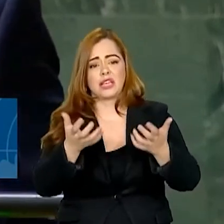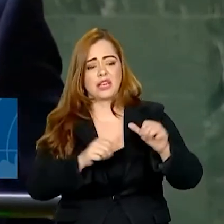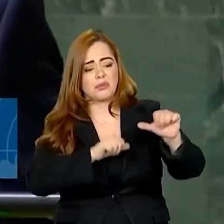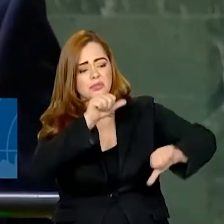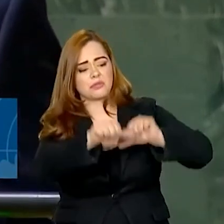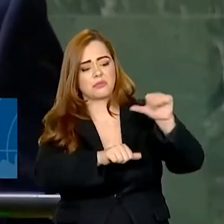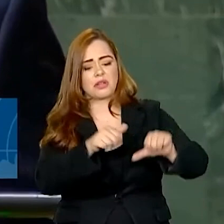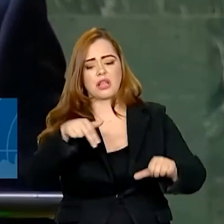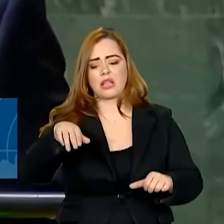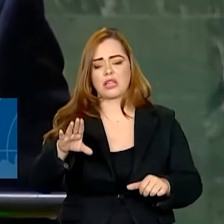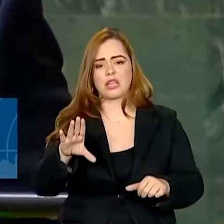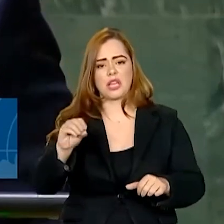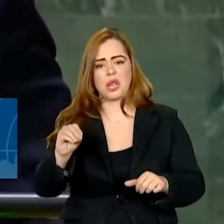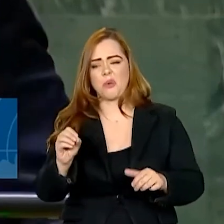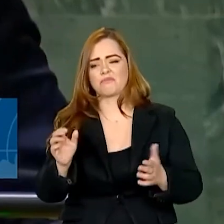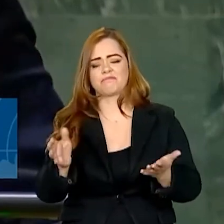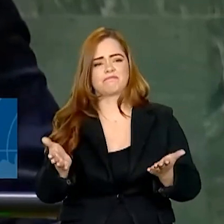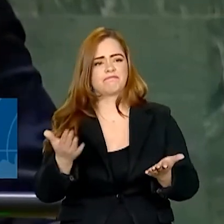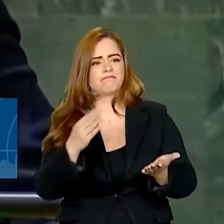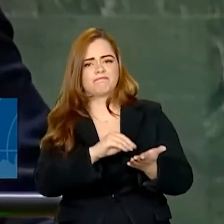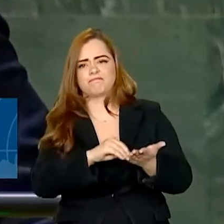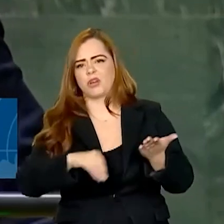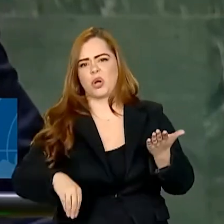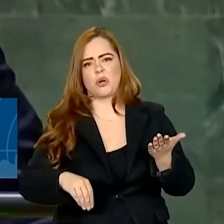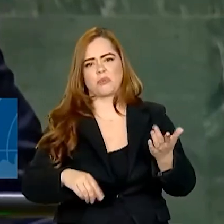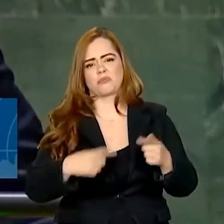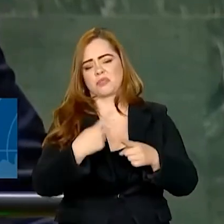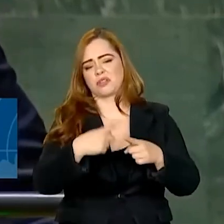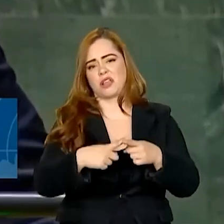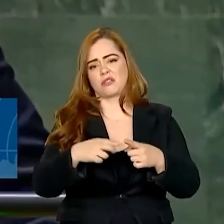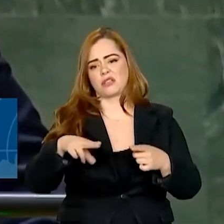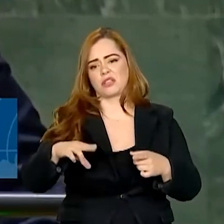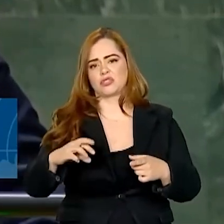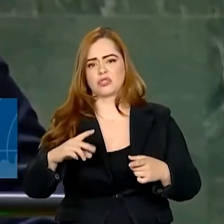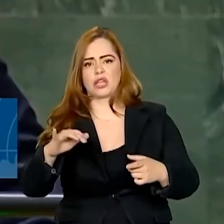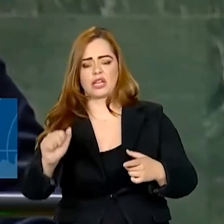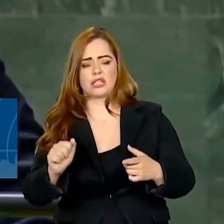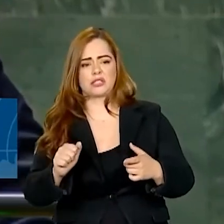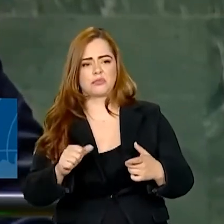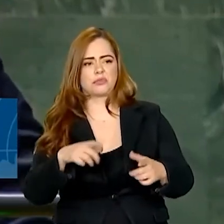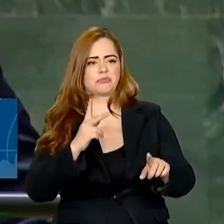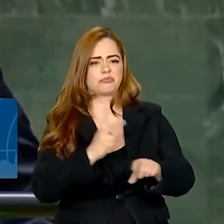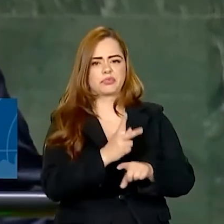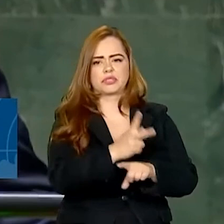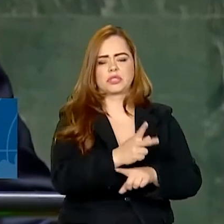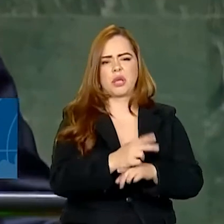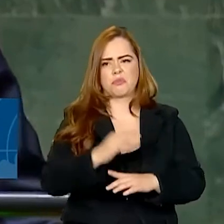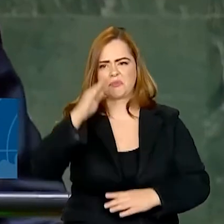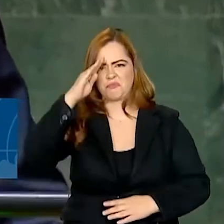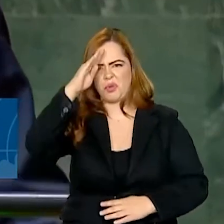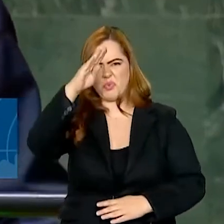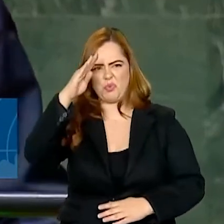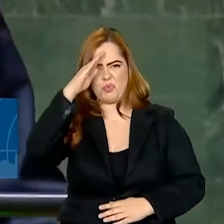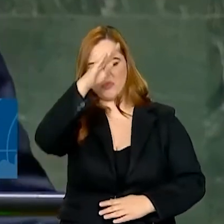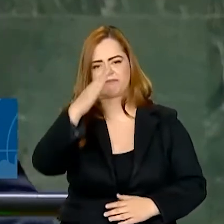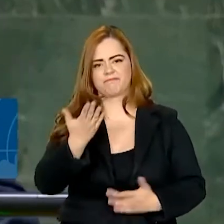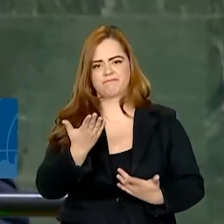um neoliberalismo falido por um nacionalismo primitivo, conservador e autoritário.